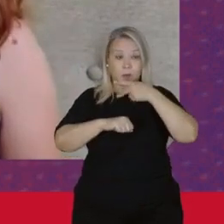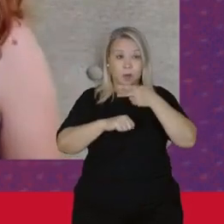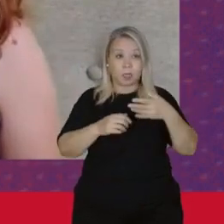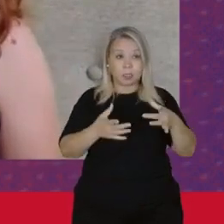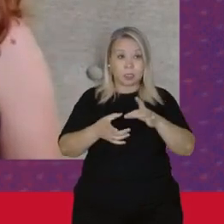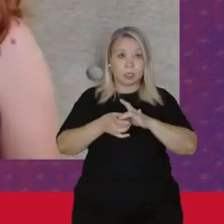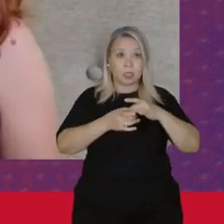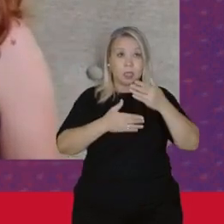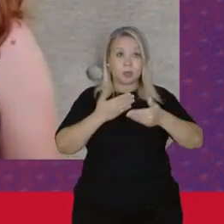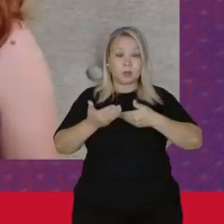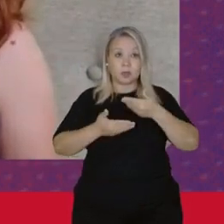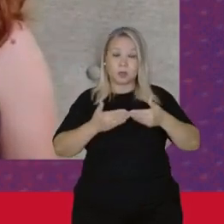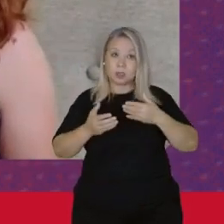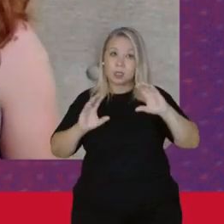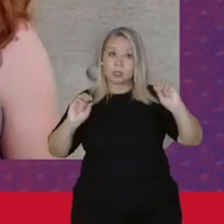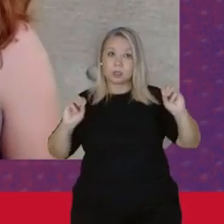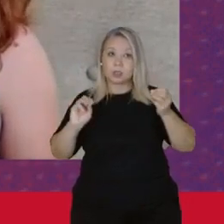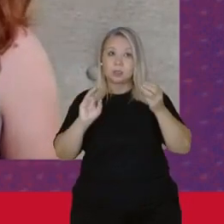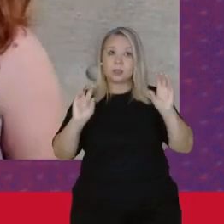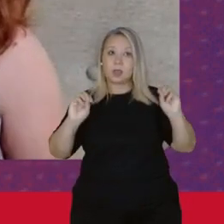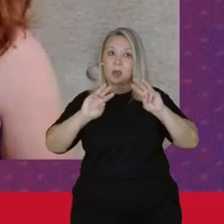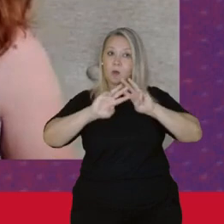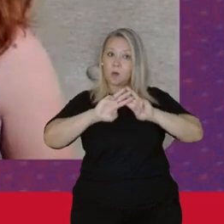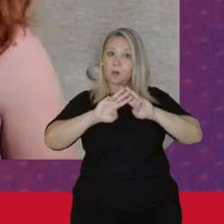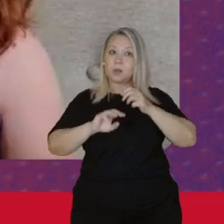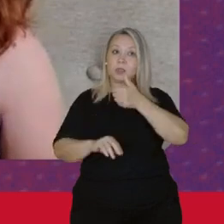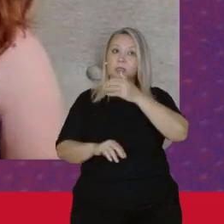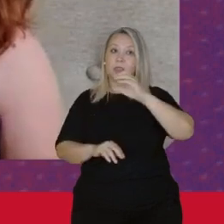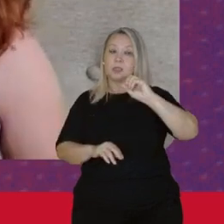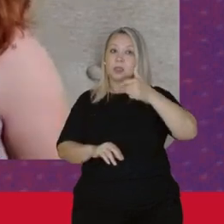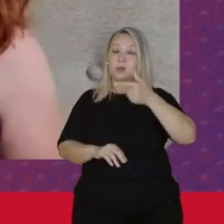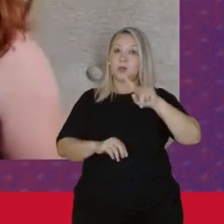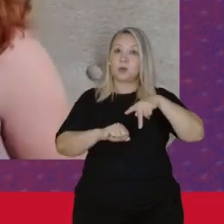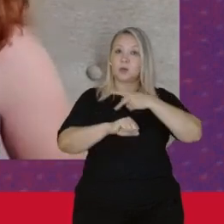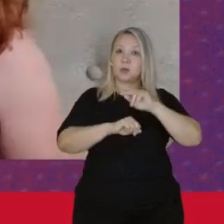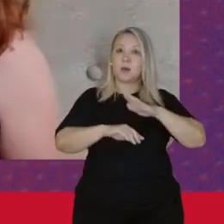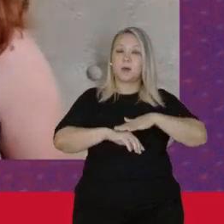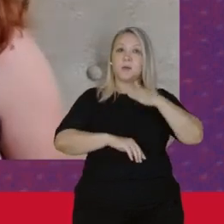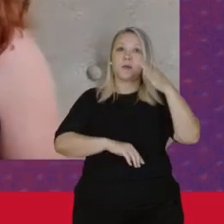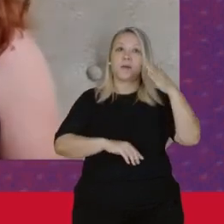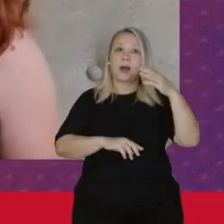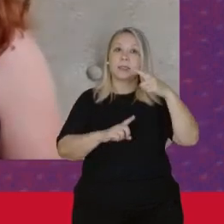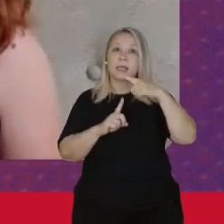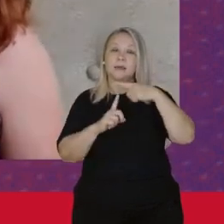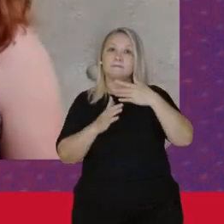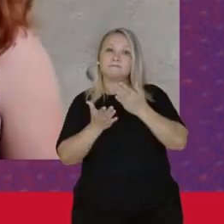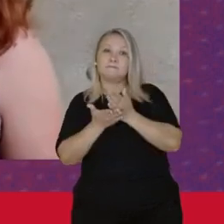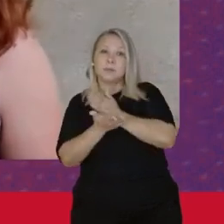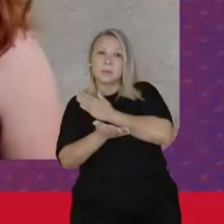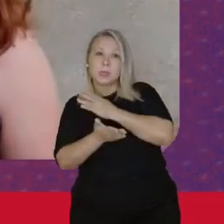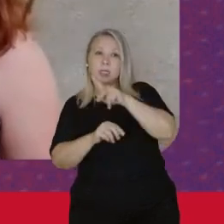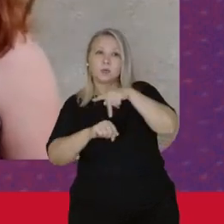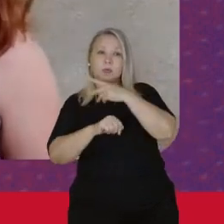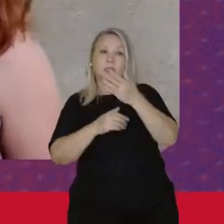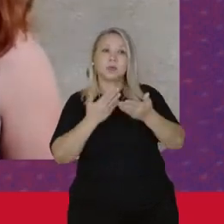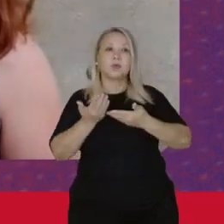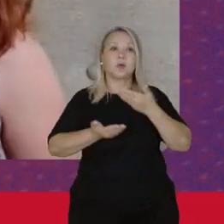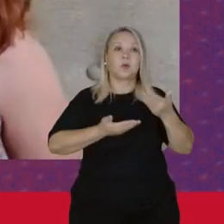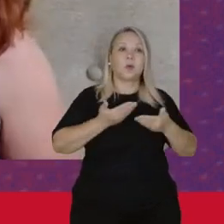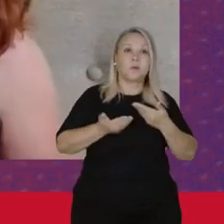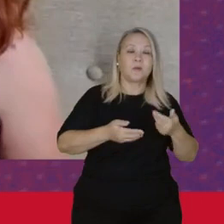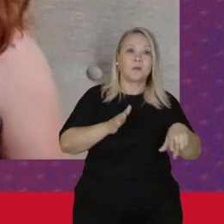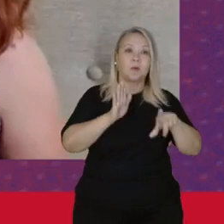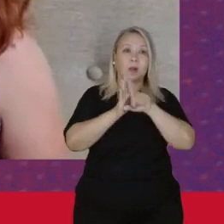à Organização das Nações Unidas, 102 países, ou seja, mais da metade desses países, convivem com algumas leis